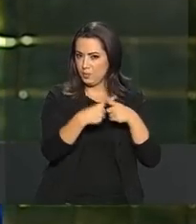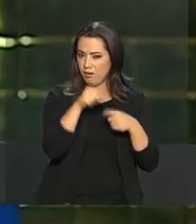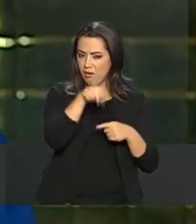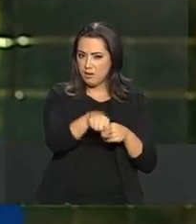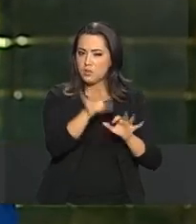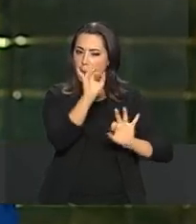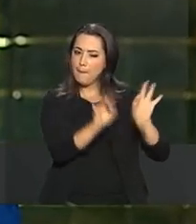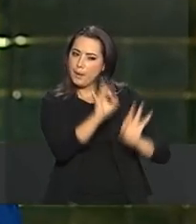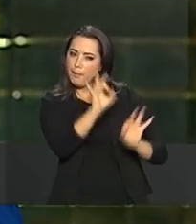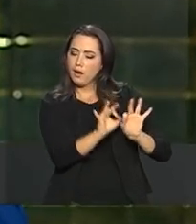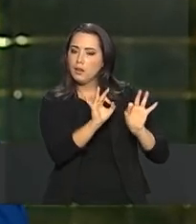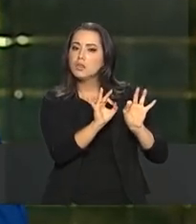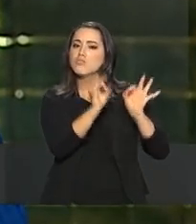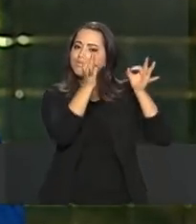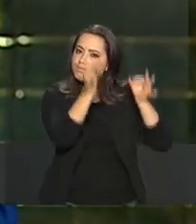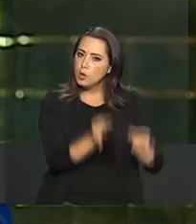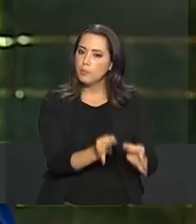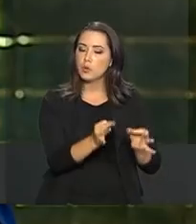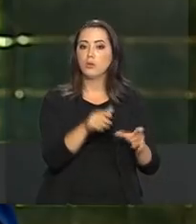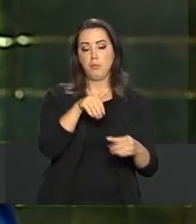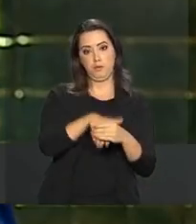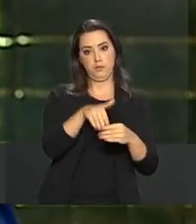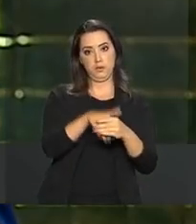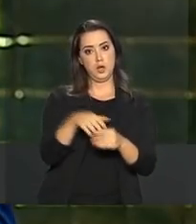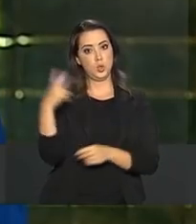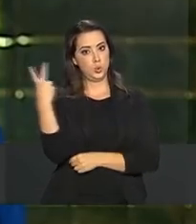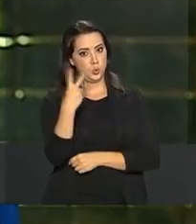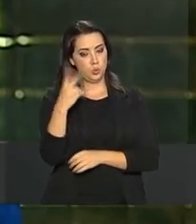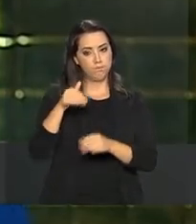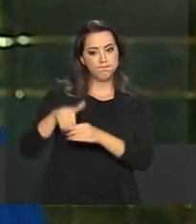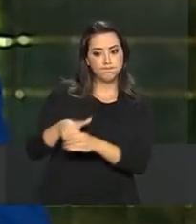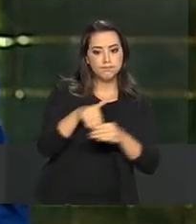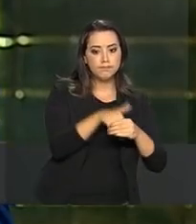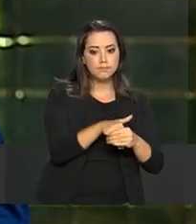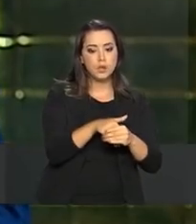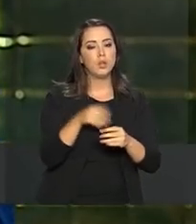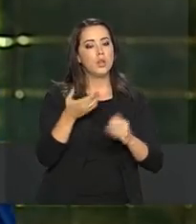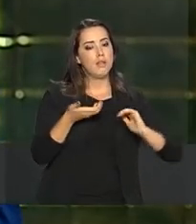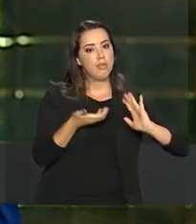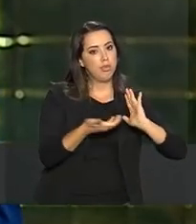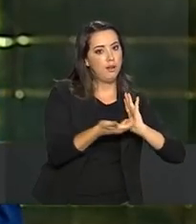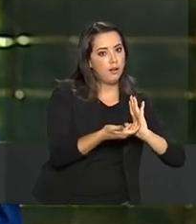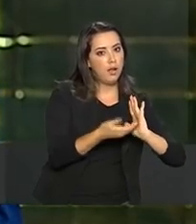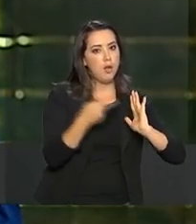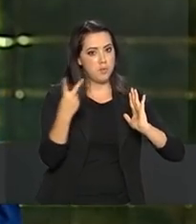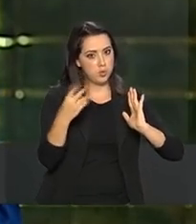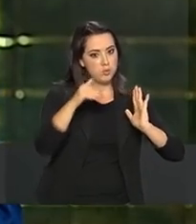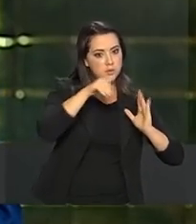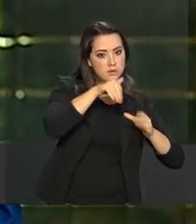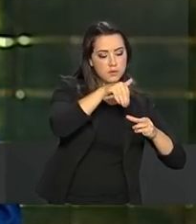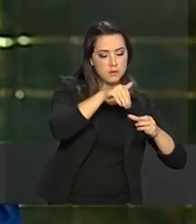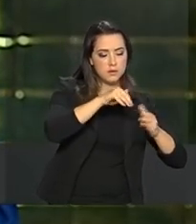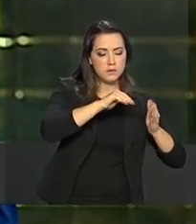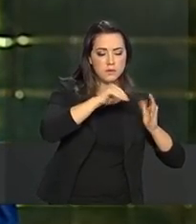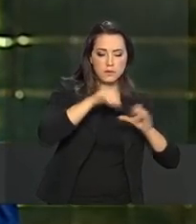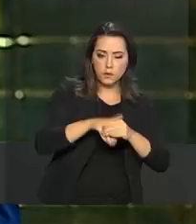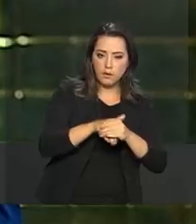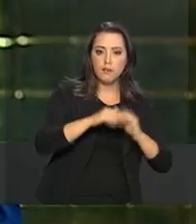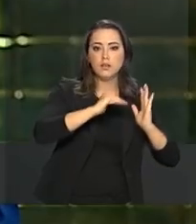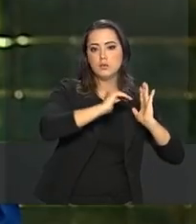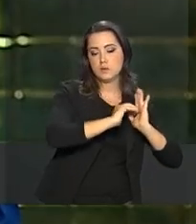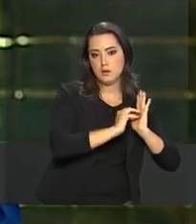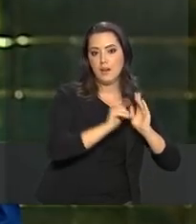formatada pronta para ser votada nos dois turnos na câmara e os dois turnos no senado federal mas também